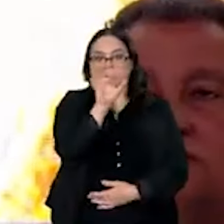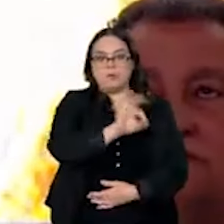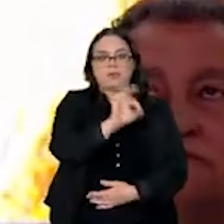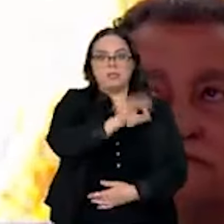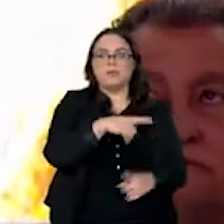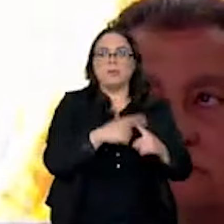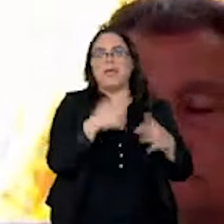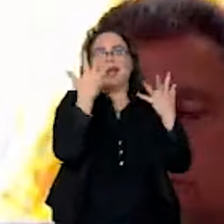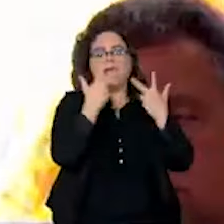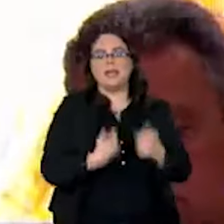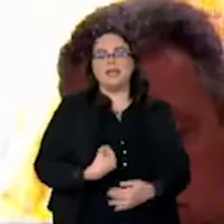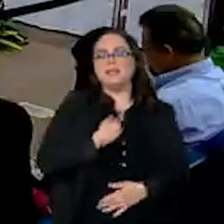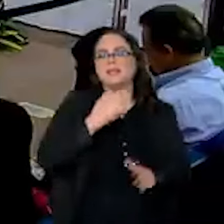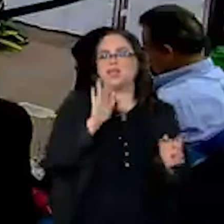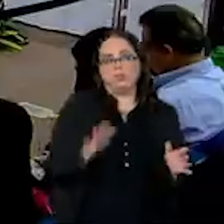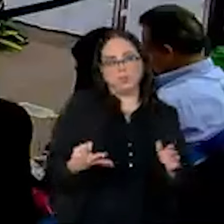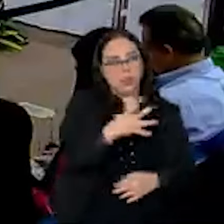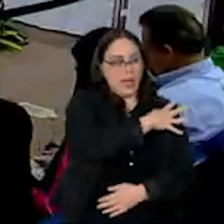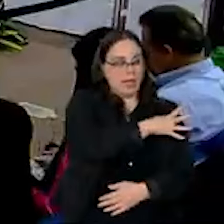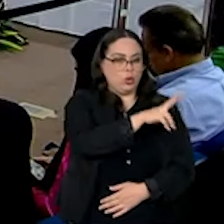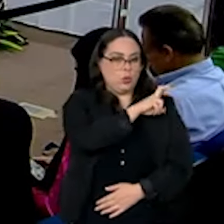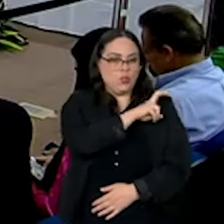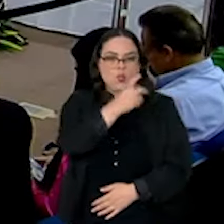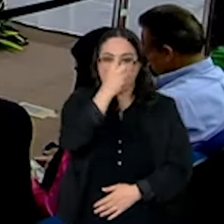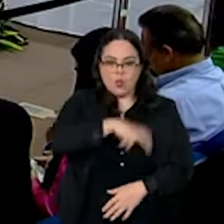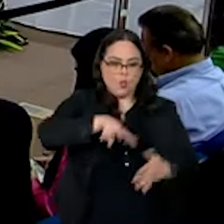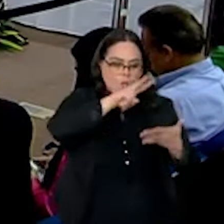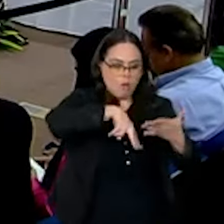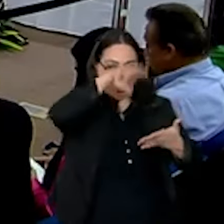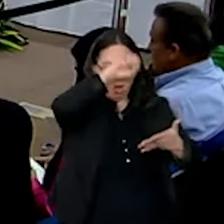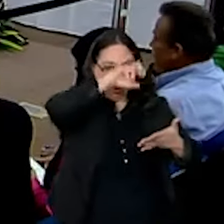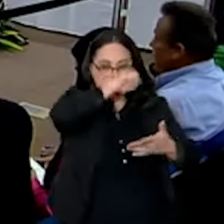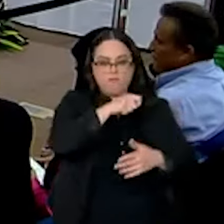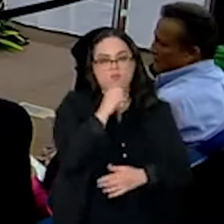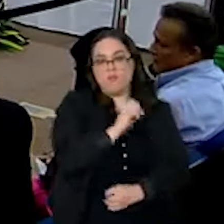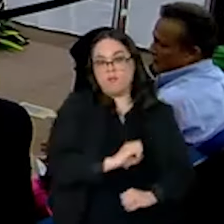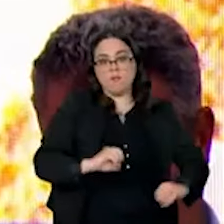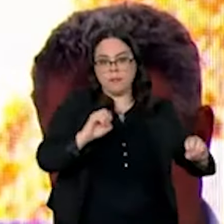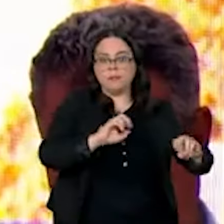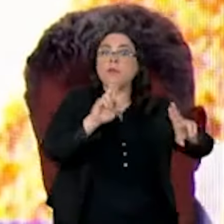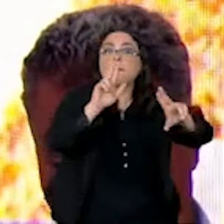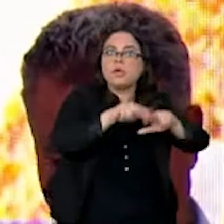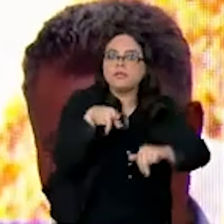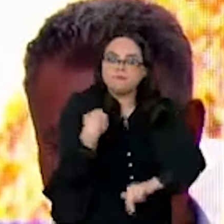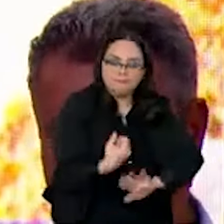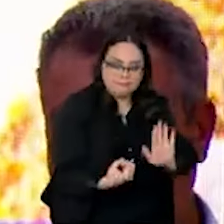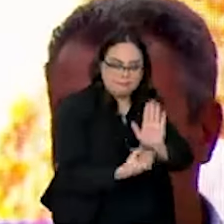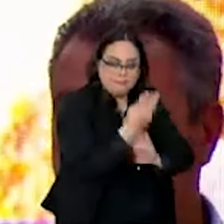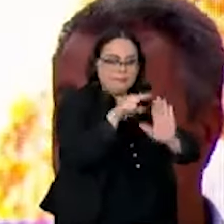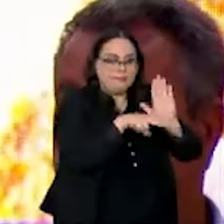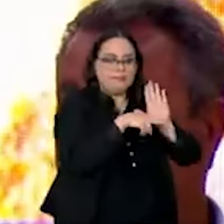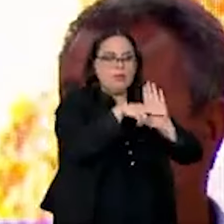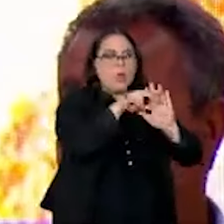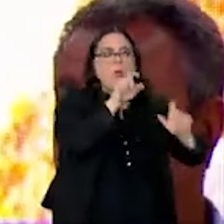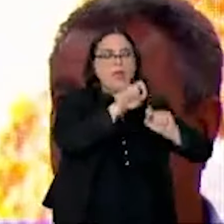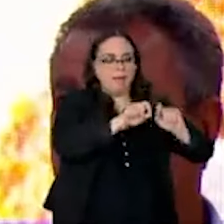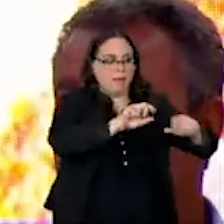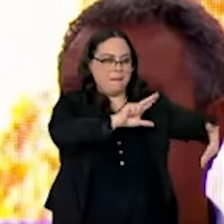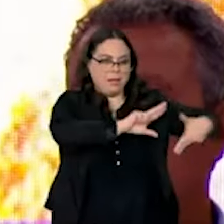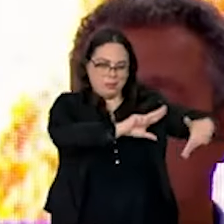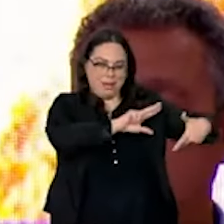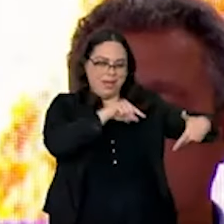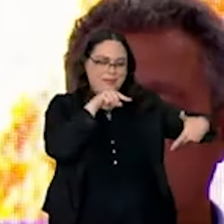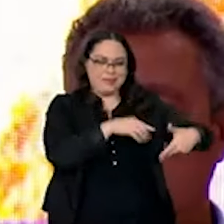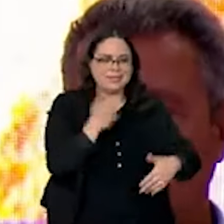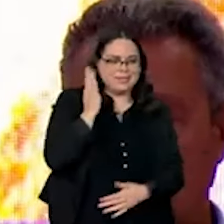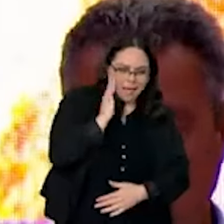as crianças estão no quarto ou quinto ano e não estão alfabetizadas. É por isso que nós criamos um programa Pé de Meia. Sabe